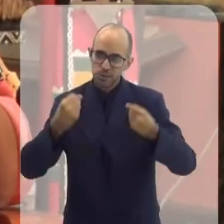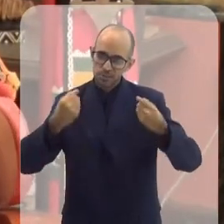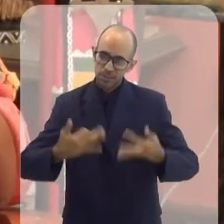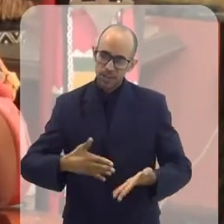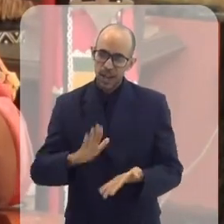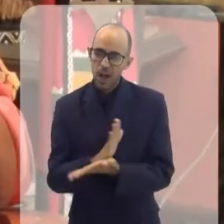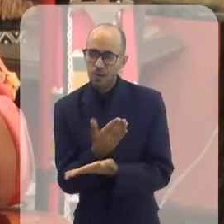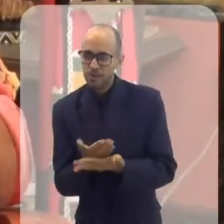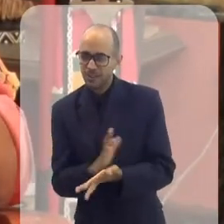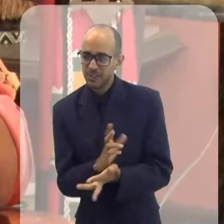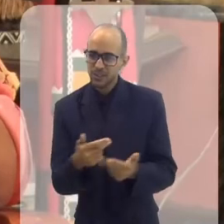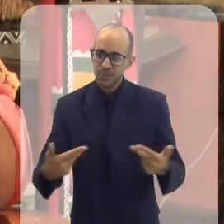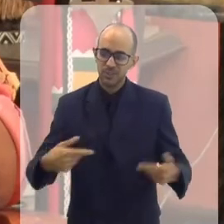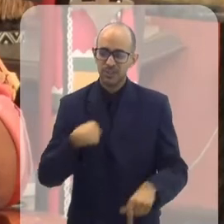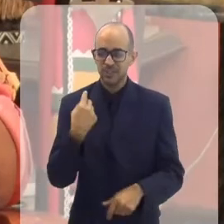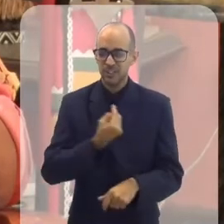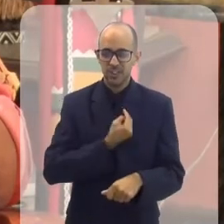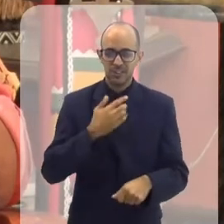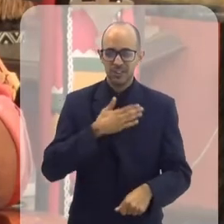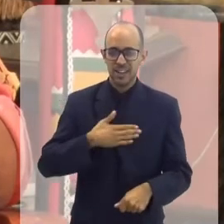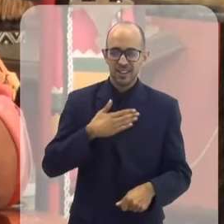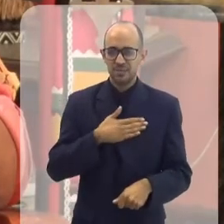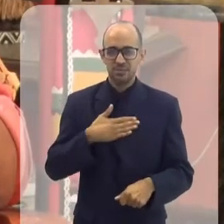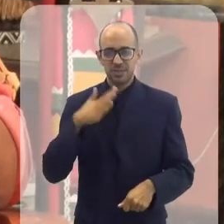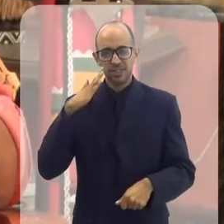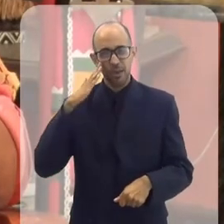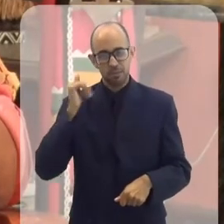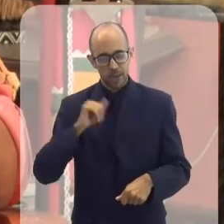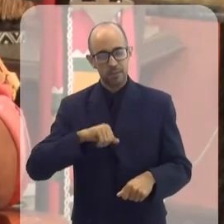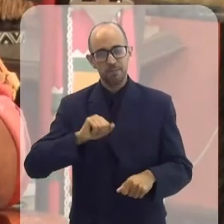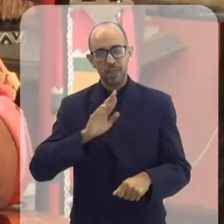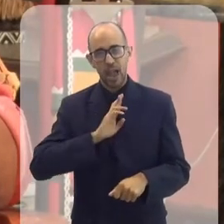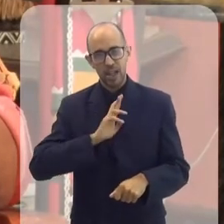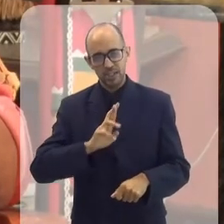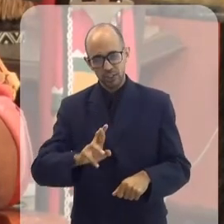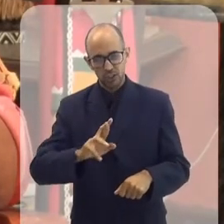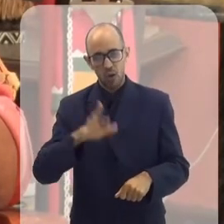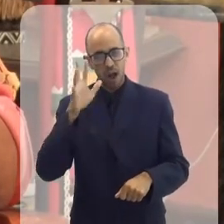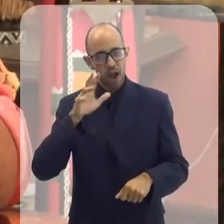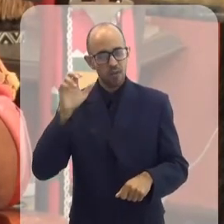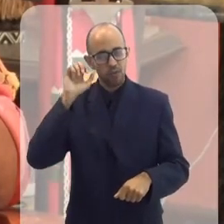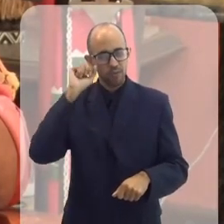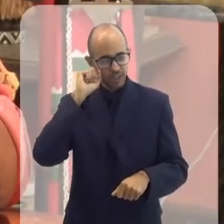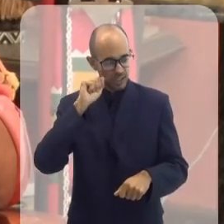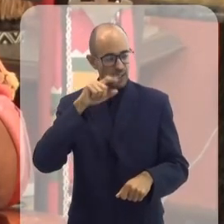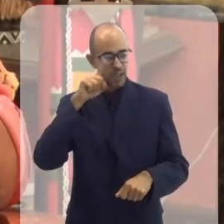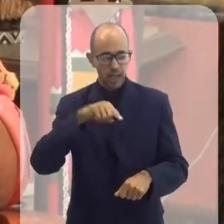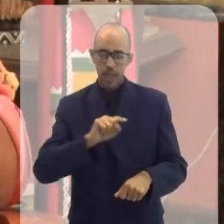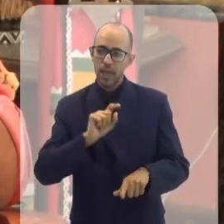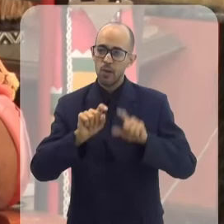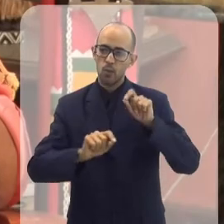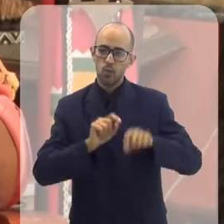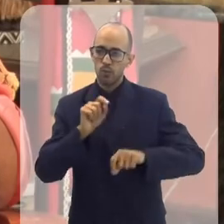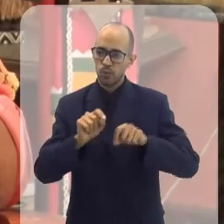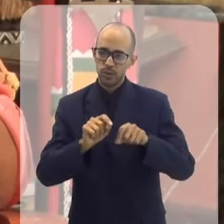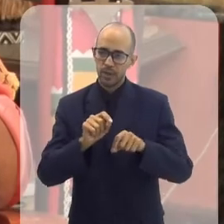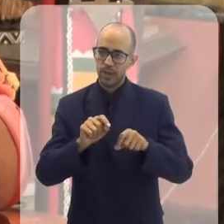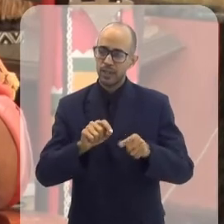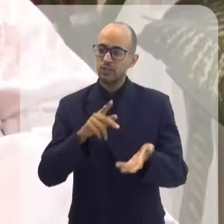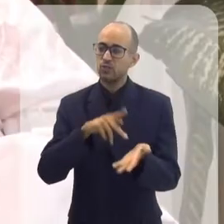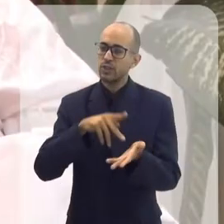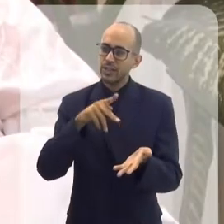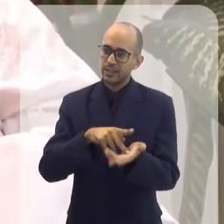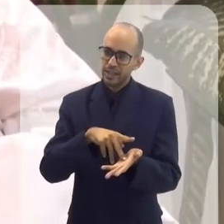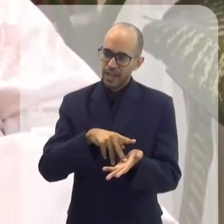esclarecer algumas coisas que a gente realmente gostaria de saber religião de matrizes africanas é uma religião